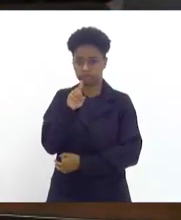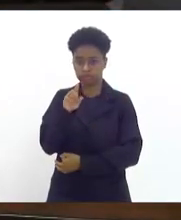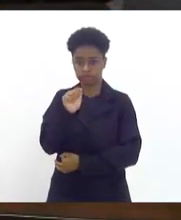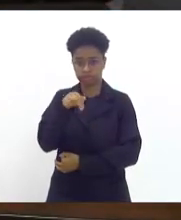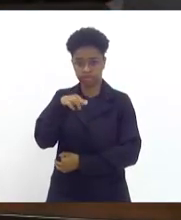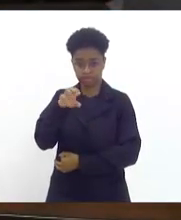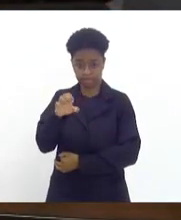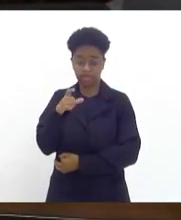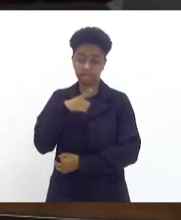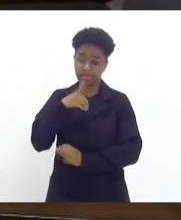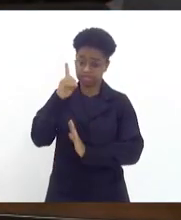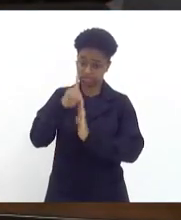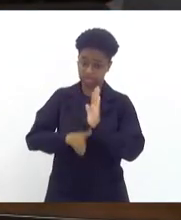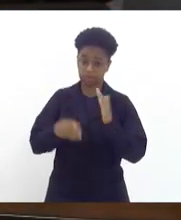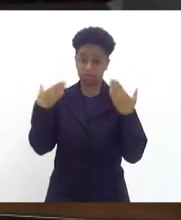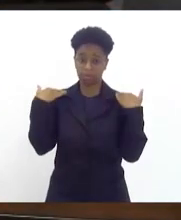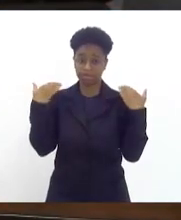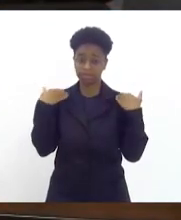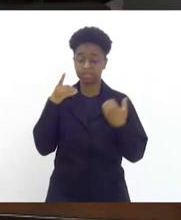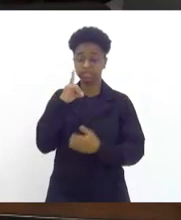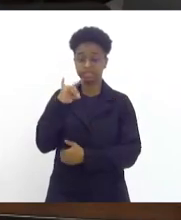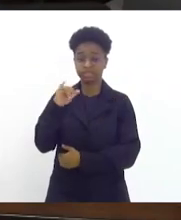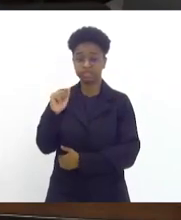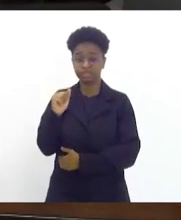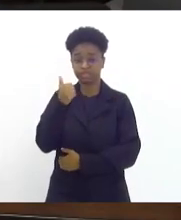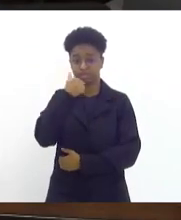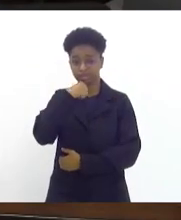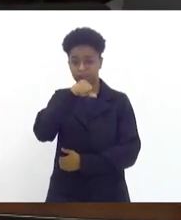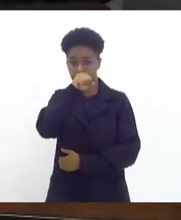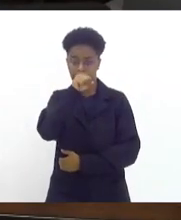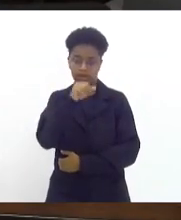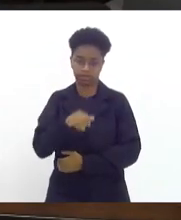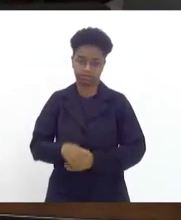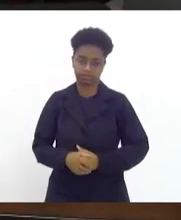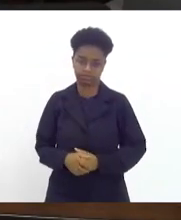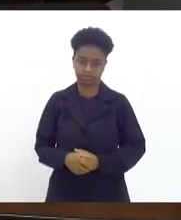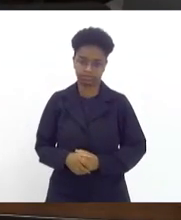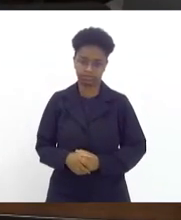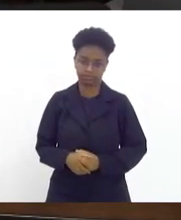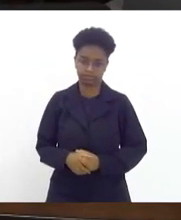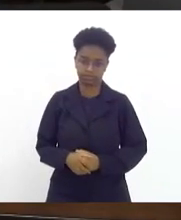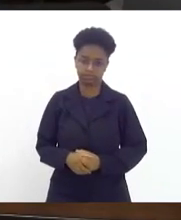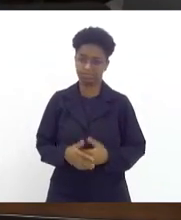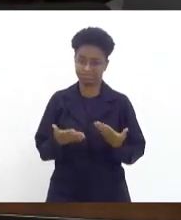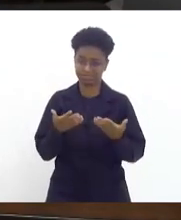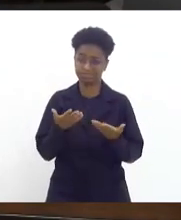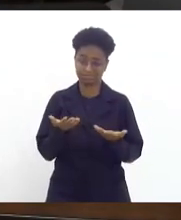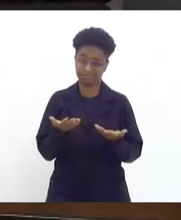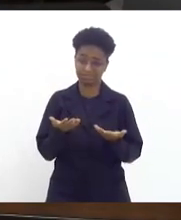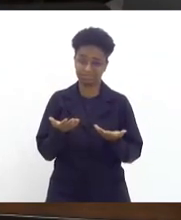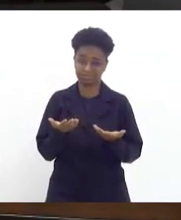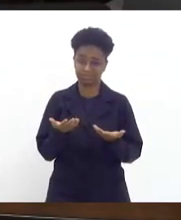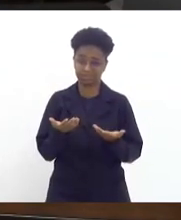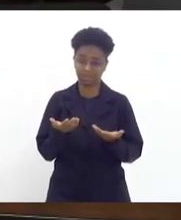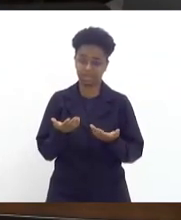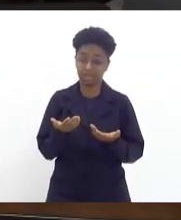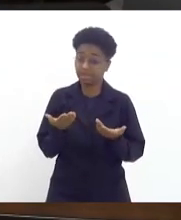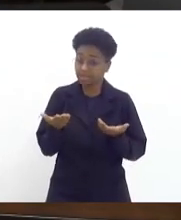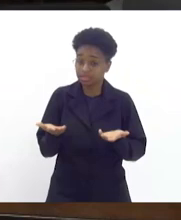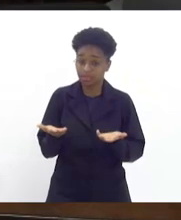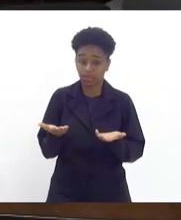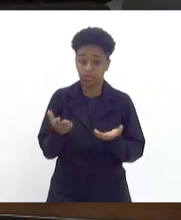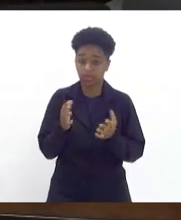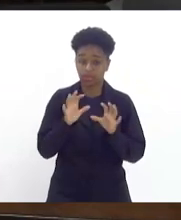direito de sair de uma saidinha no dia no dia das mães se eu não me engano né então assim isso